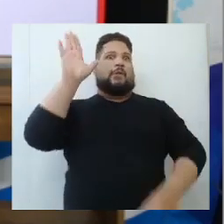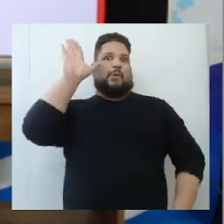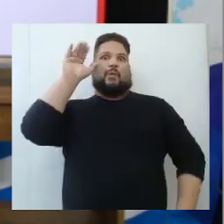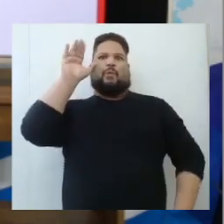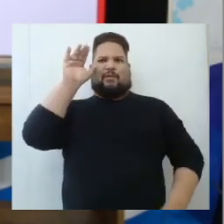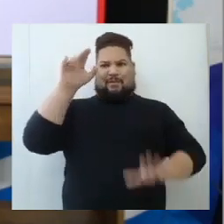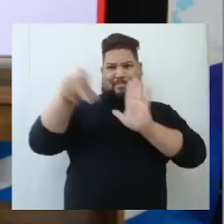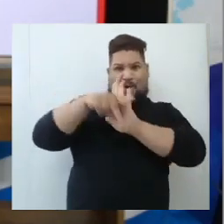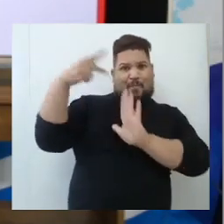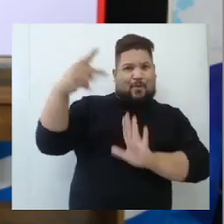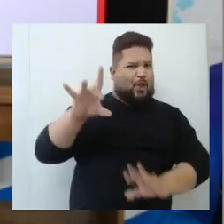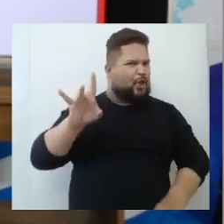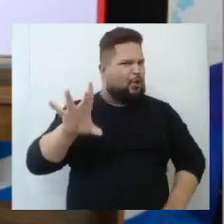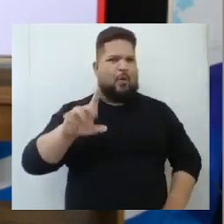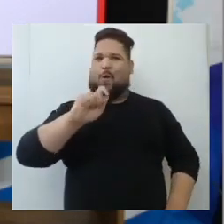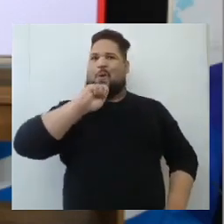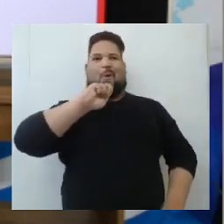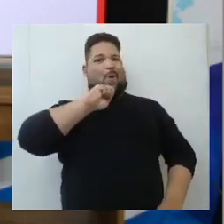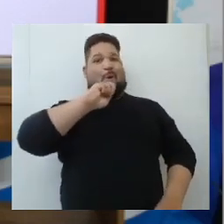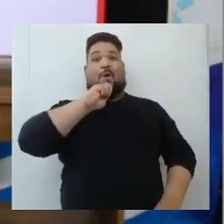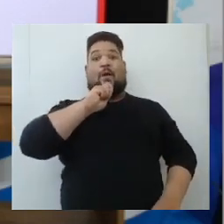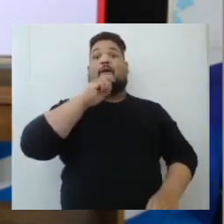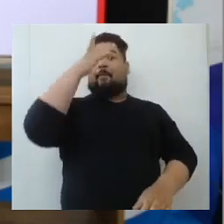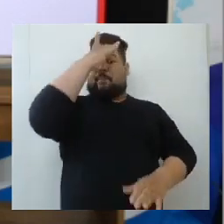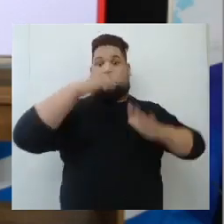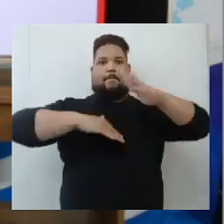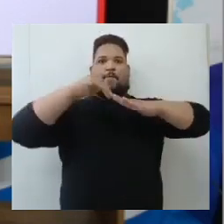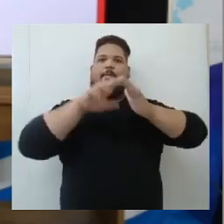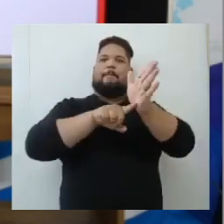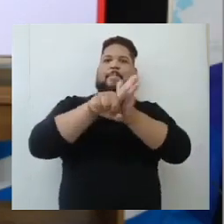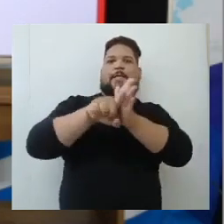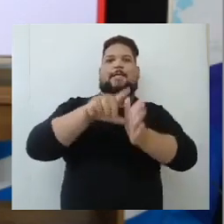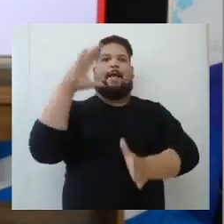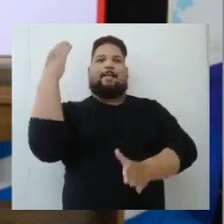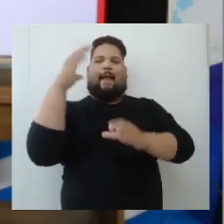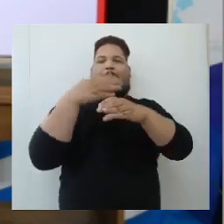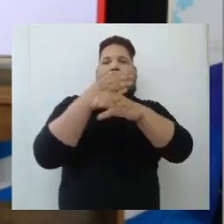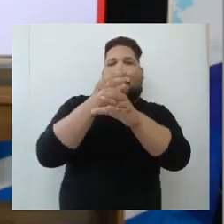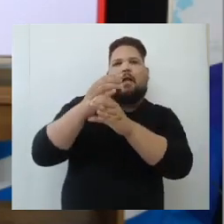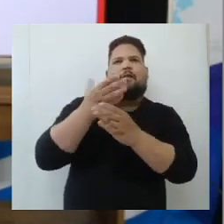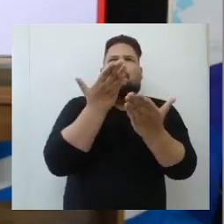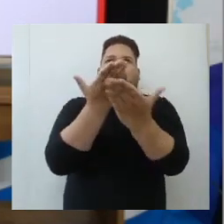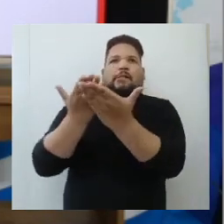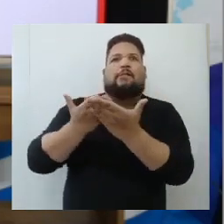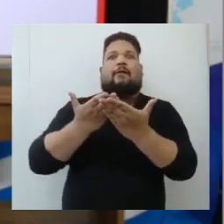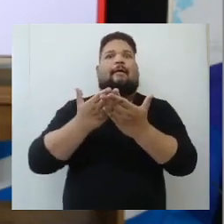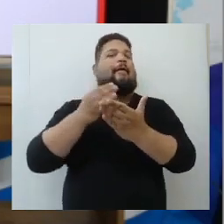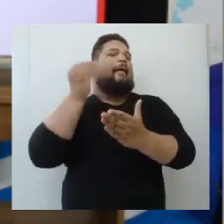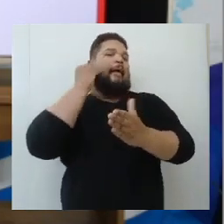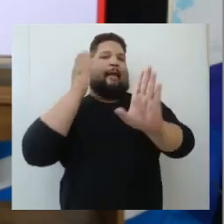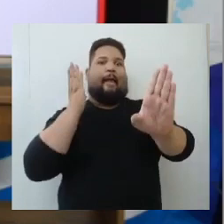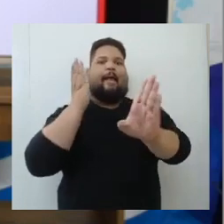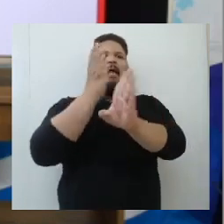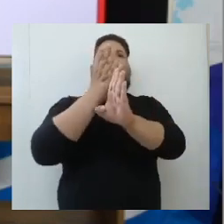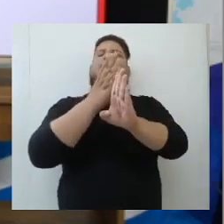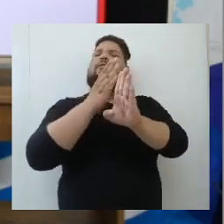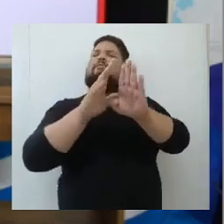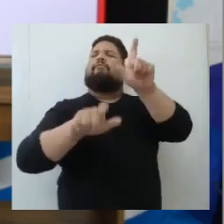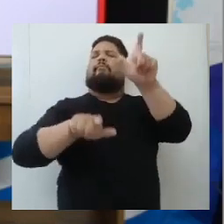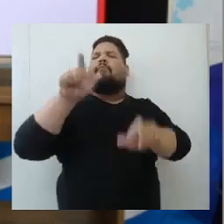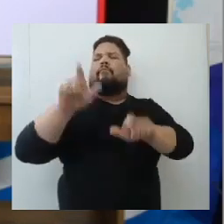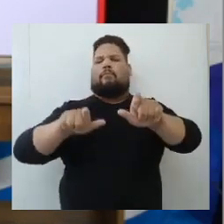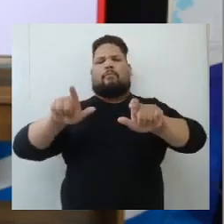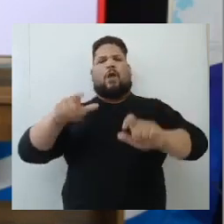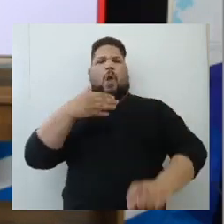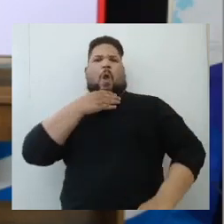é só sua. Muitos pesquisadores e cientistas têm estudado para descobrir como se deu a origem